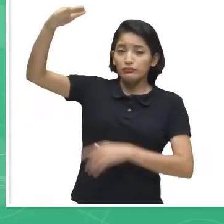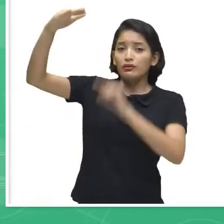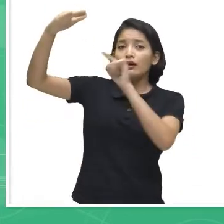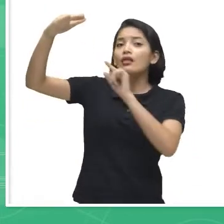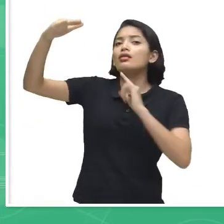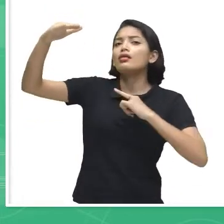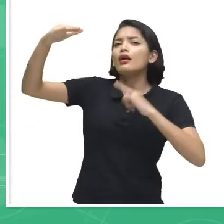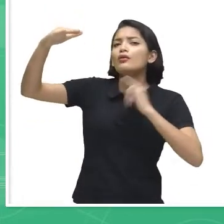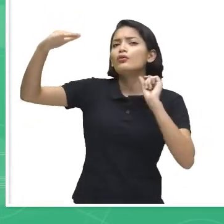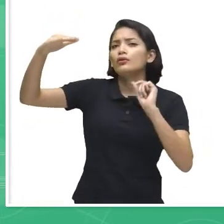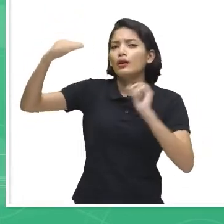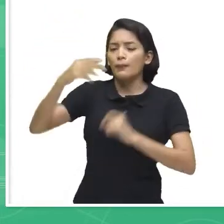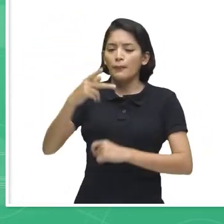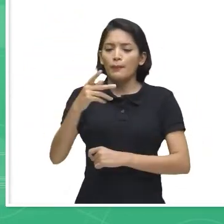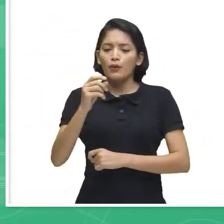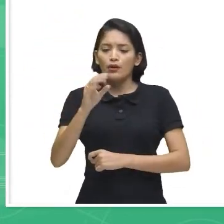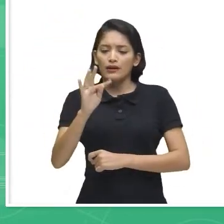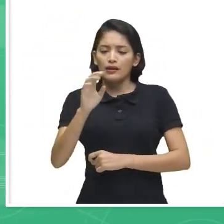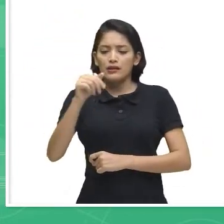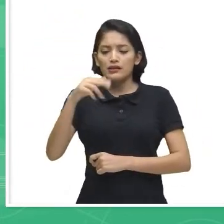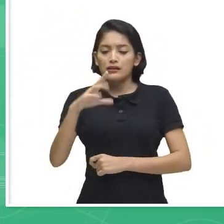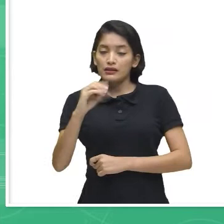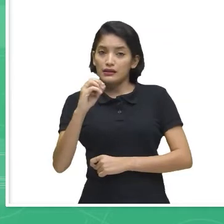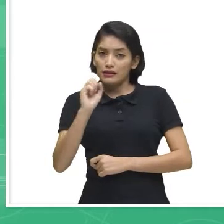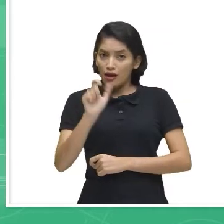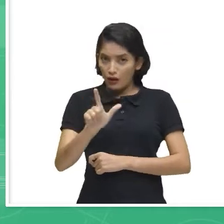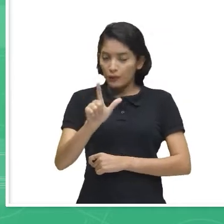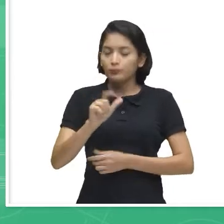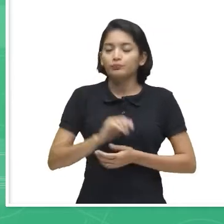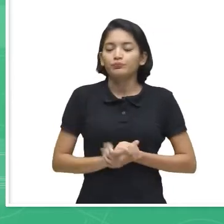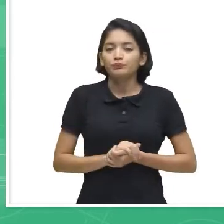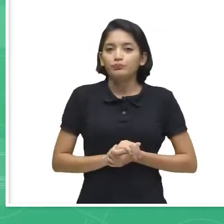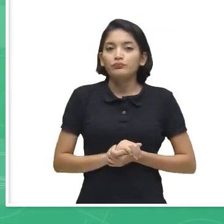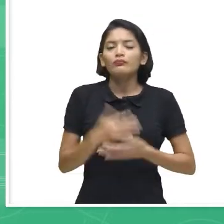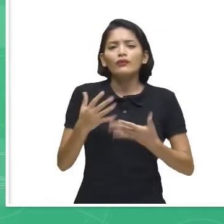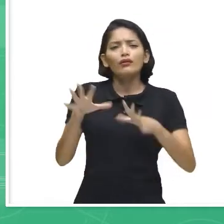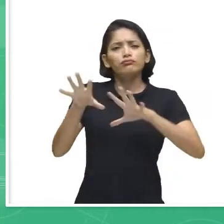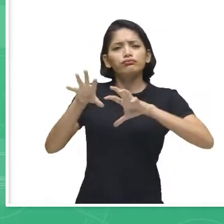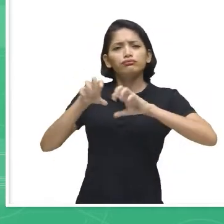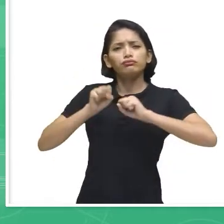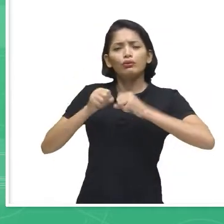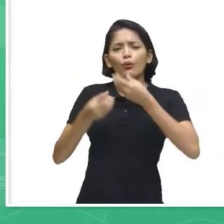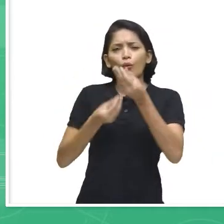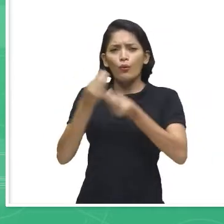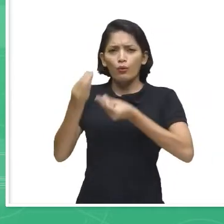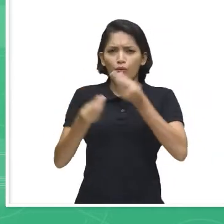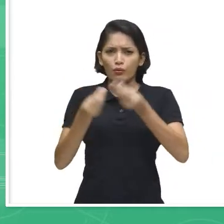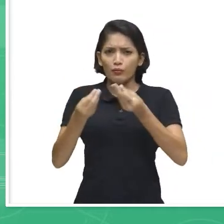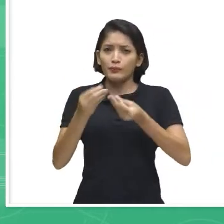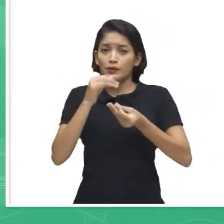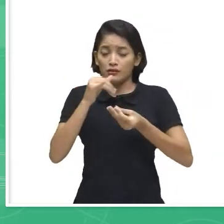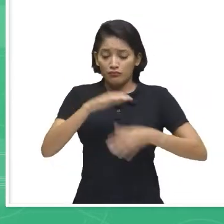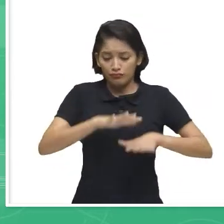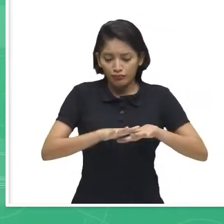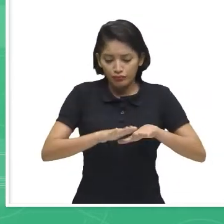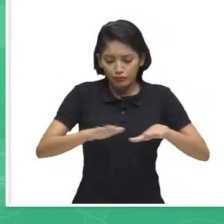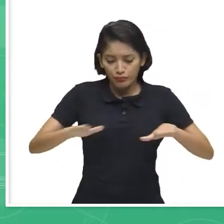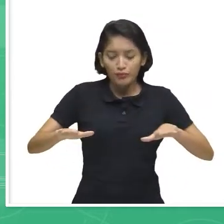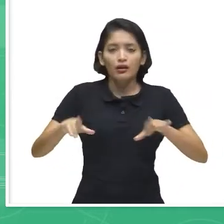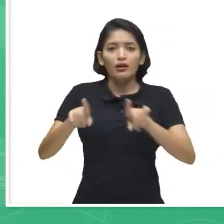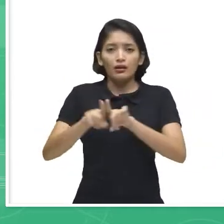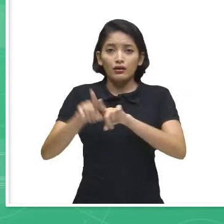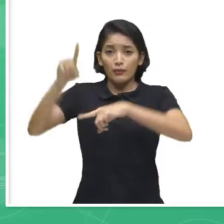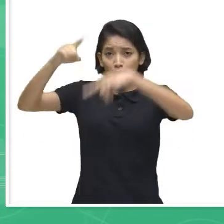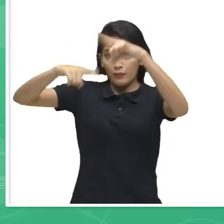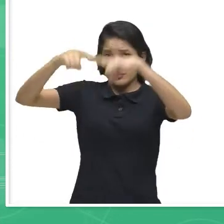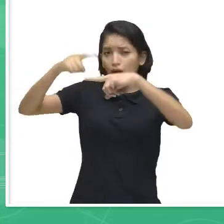potencial gravitacional, tá certo? Essa atração só ocorre entre a Terra e entre o corpo, só